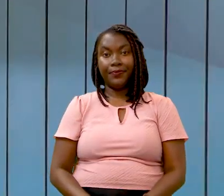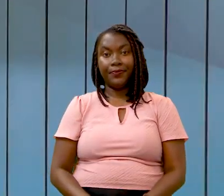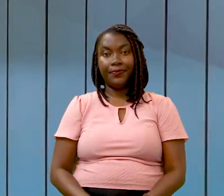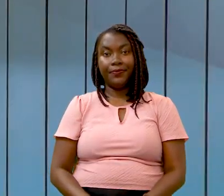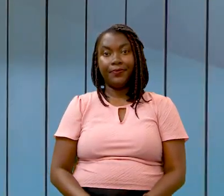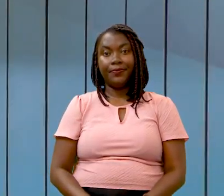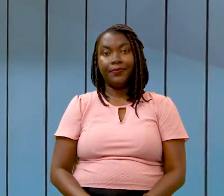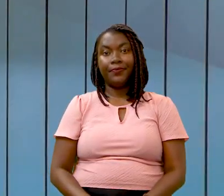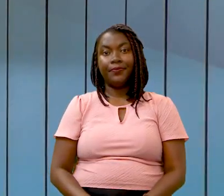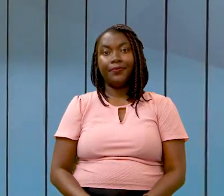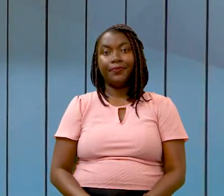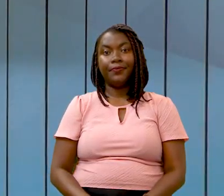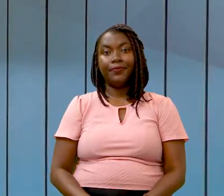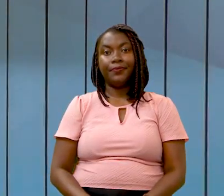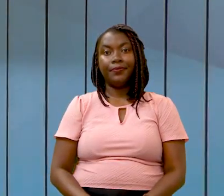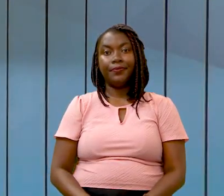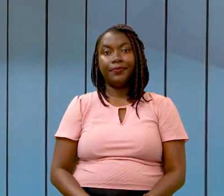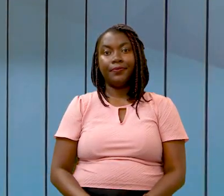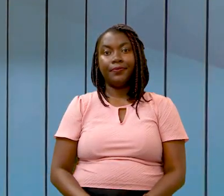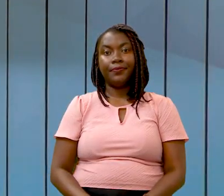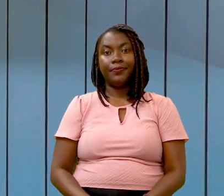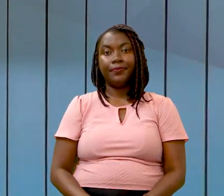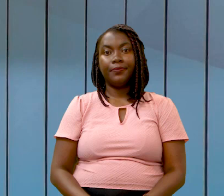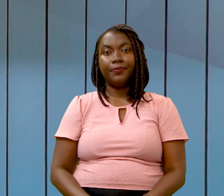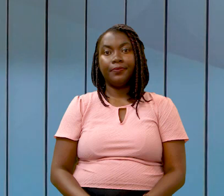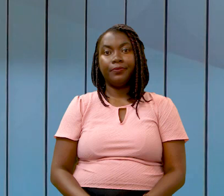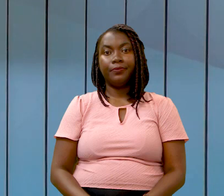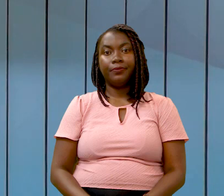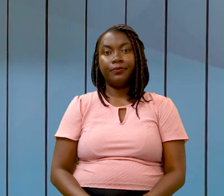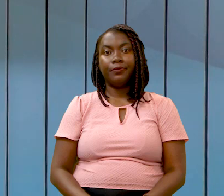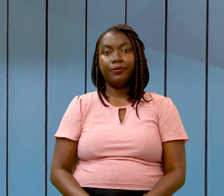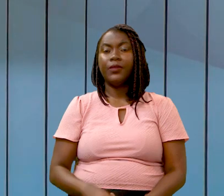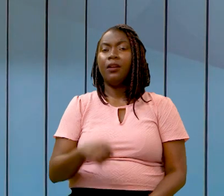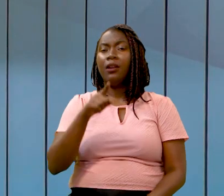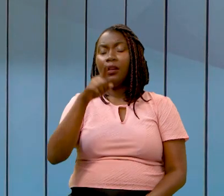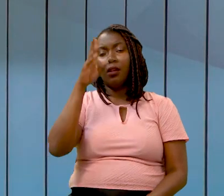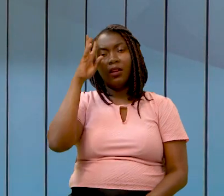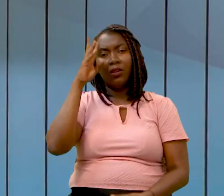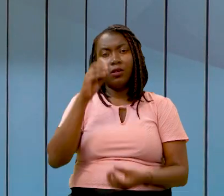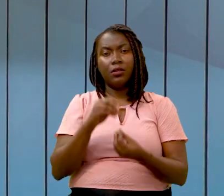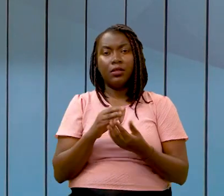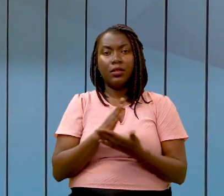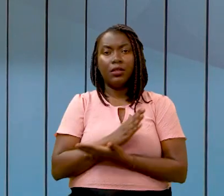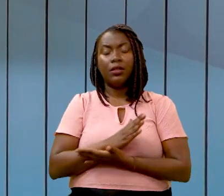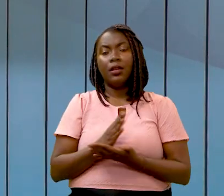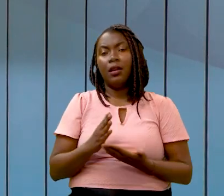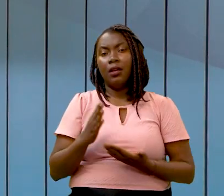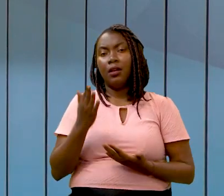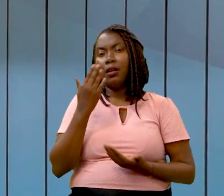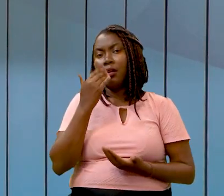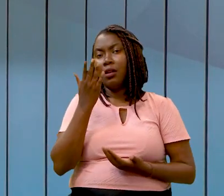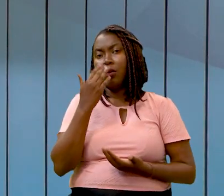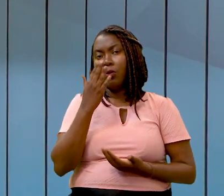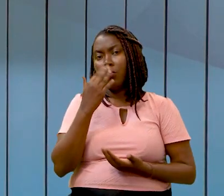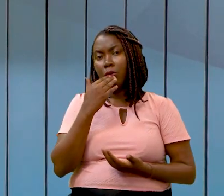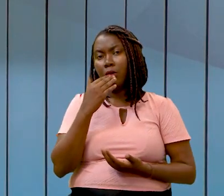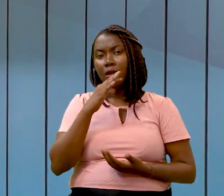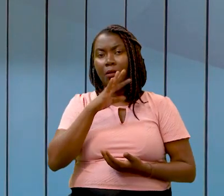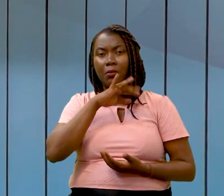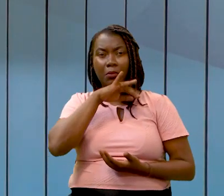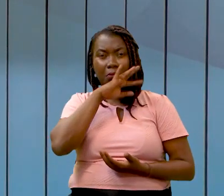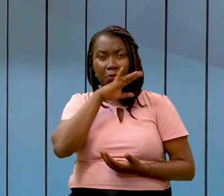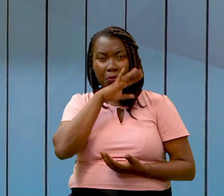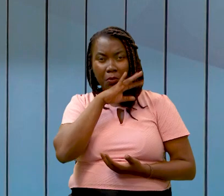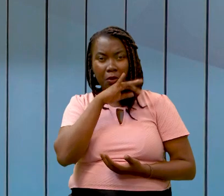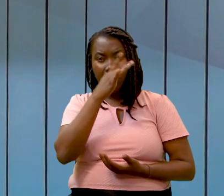doutora, agora quais você consideraria assim algum alimento que é o vilão mesmo para quem tem essas dores